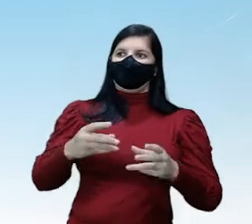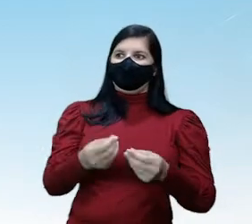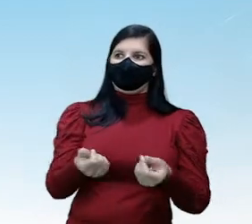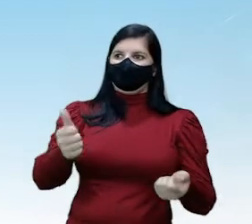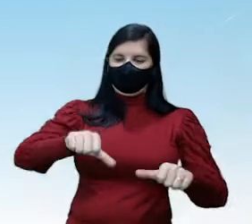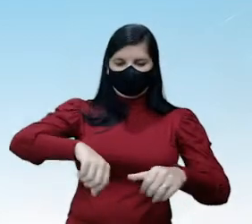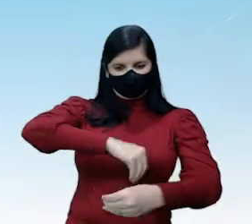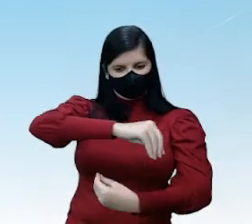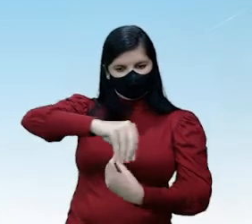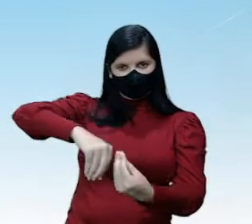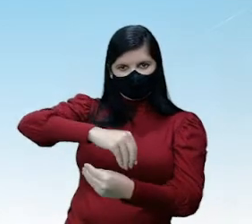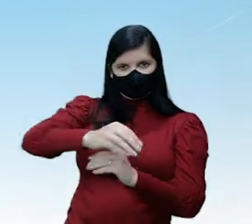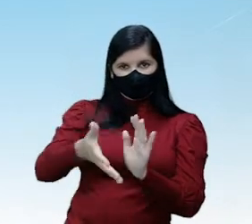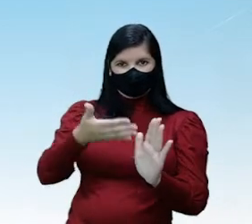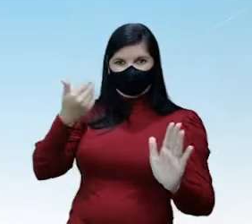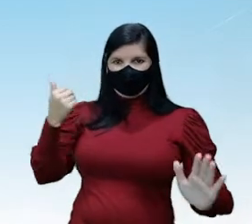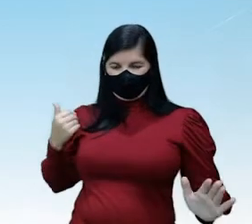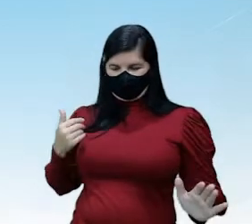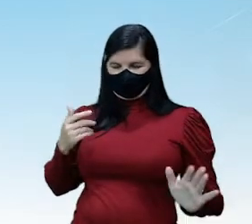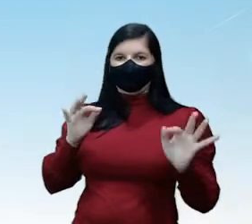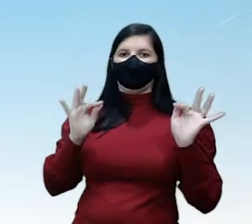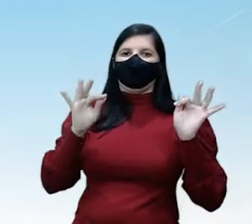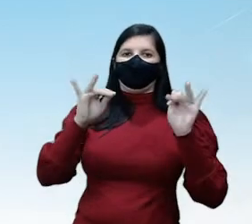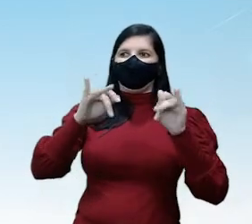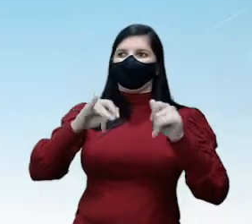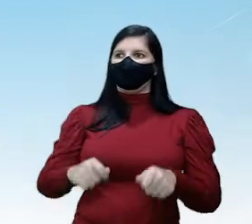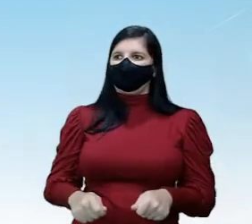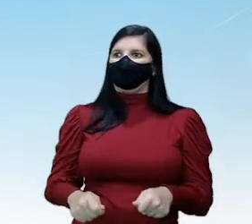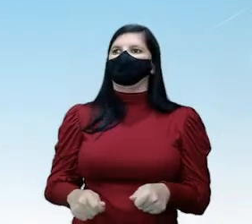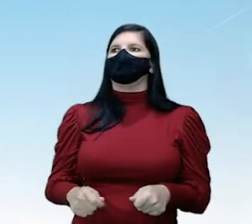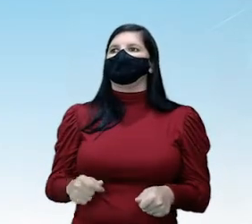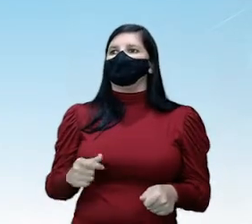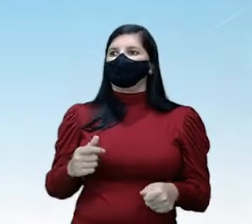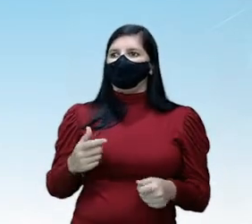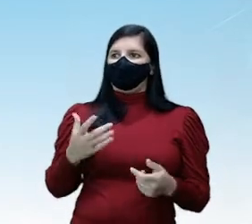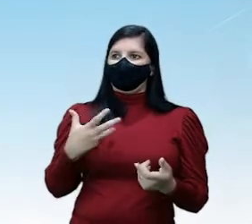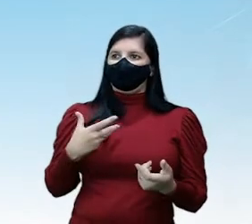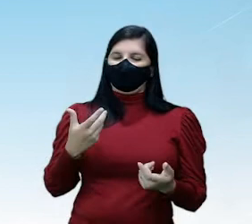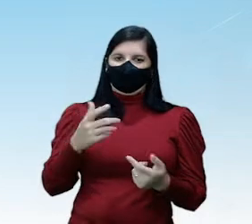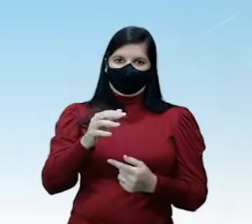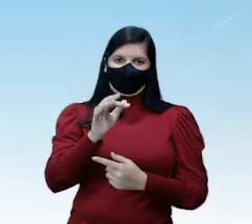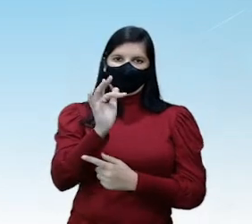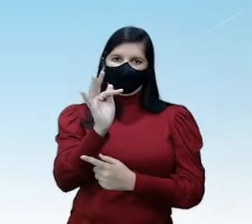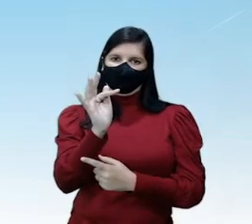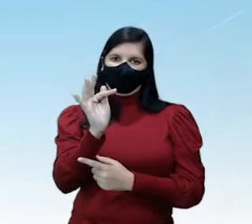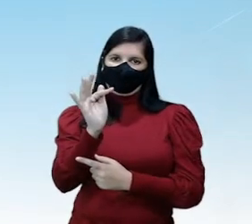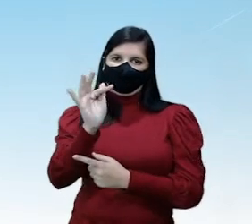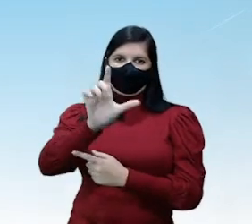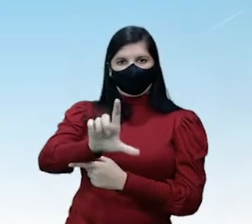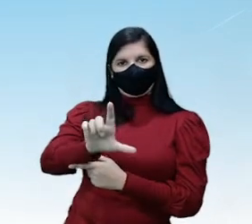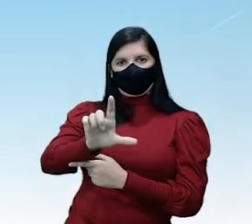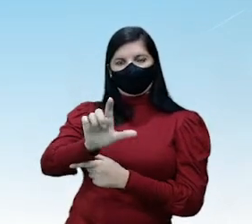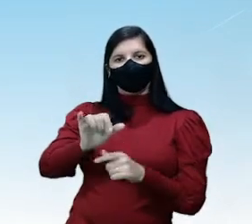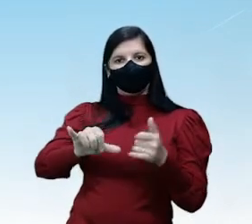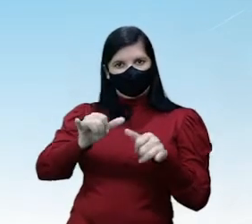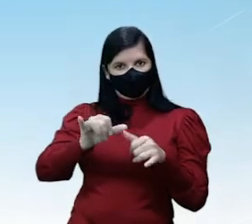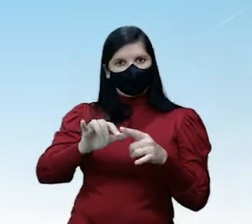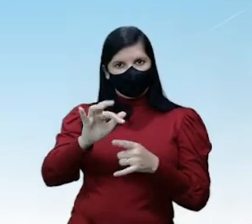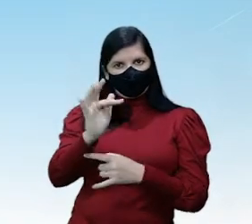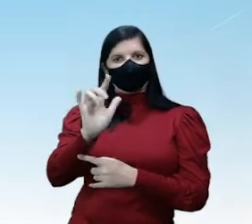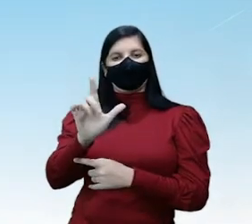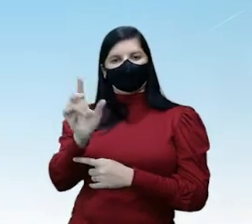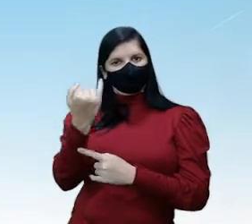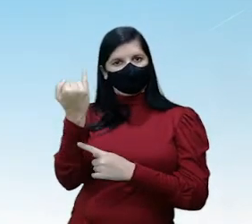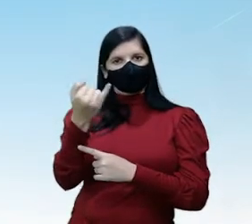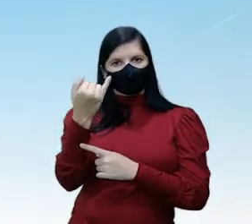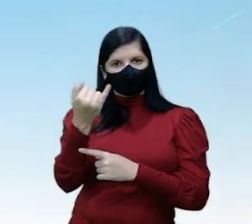dos micro-organismos e, por fim, a gente aplica o flu. Esse elemento ele é importante na prevenção